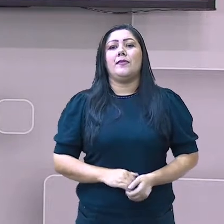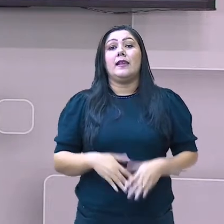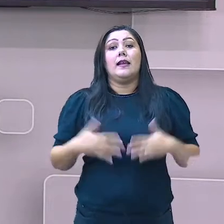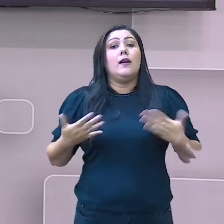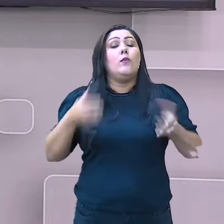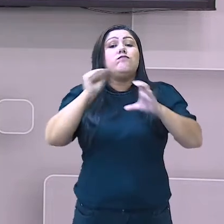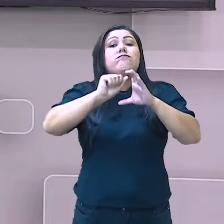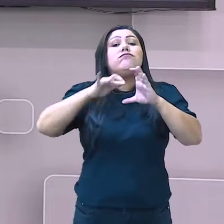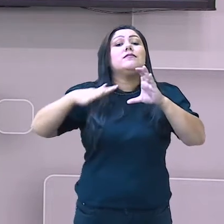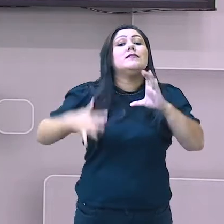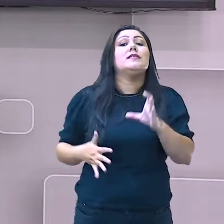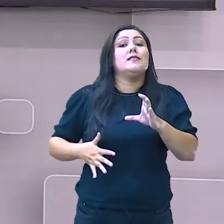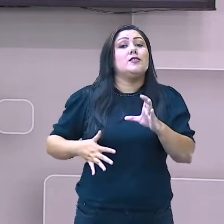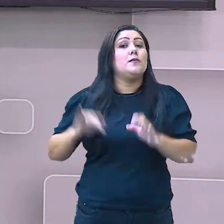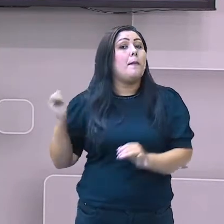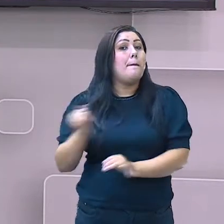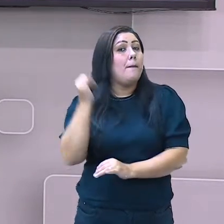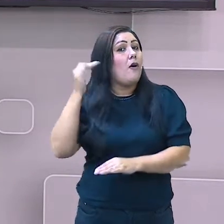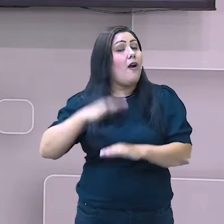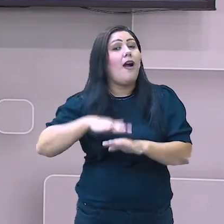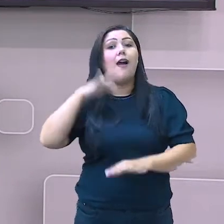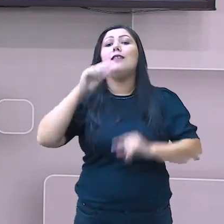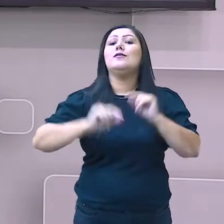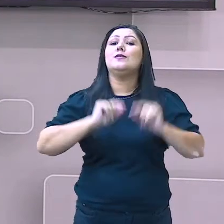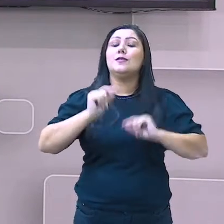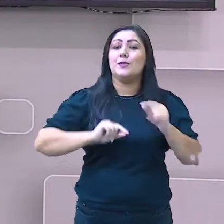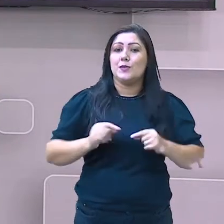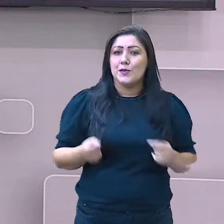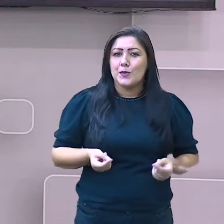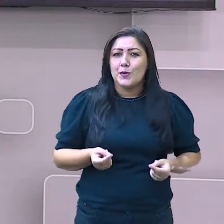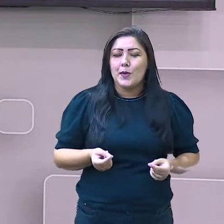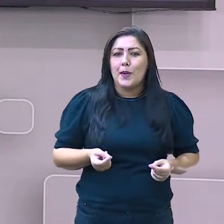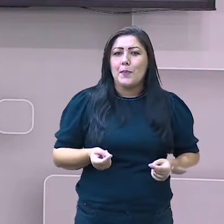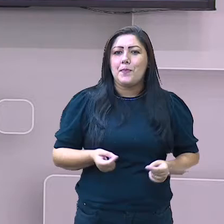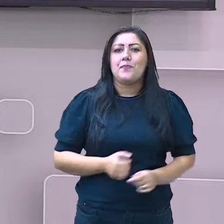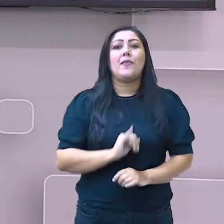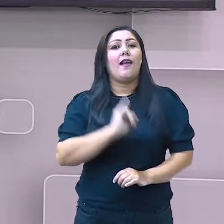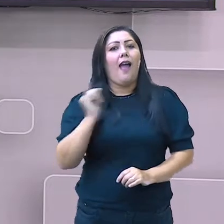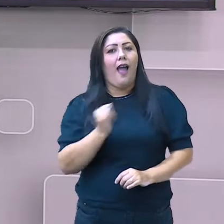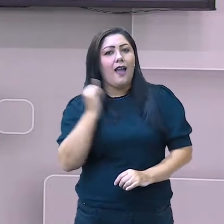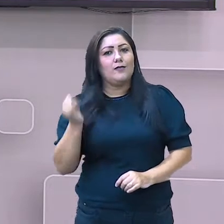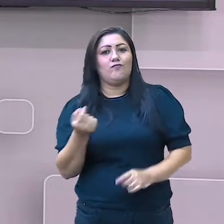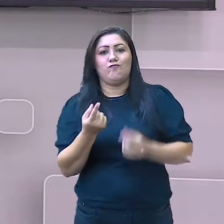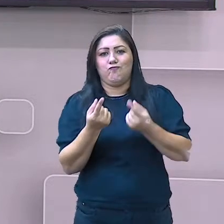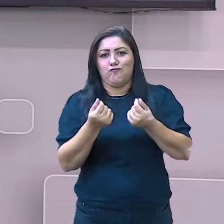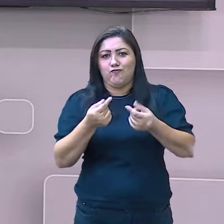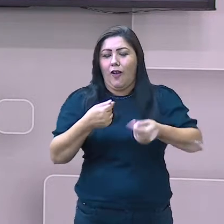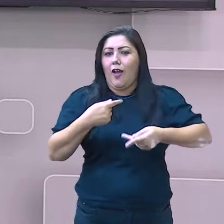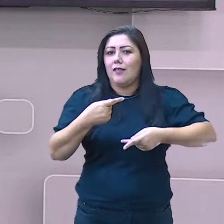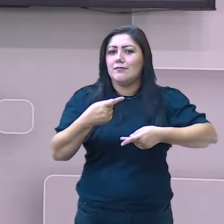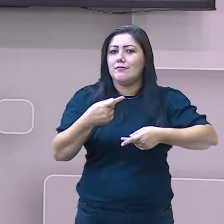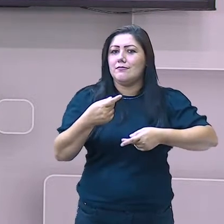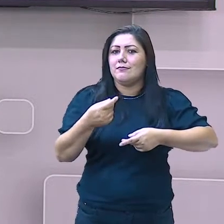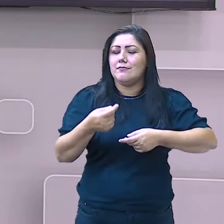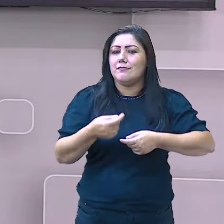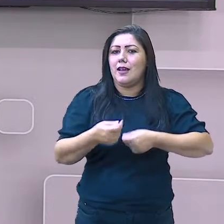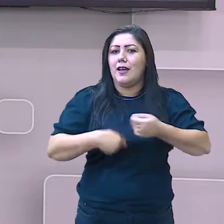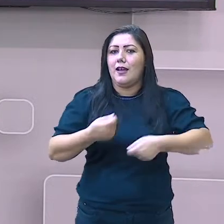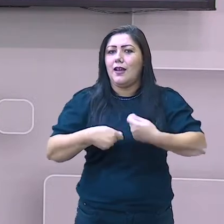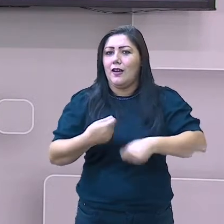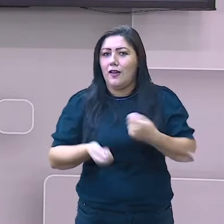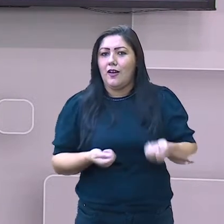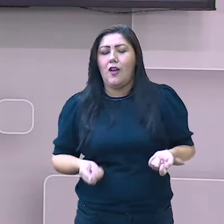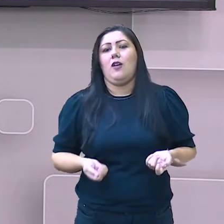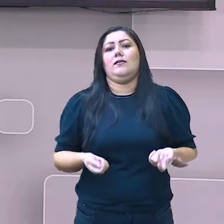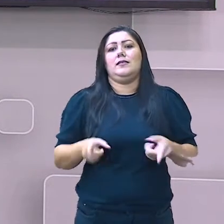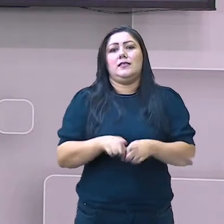Rússia atual é, sem dúvida, a sua importância econômica e geopolítica. No entanto,